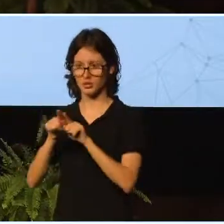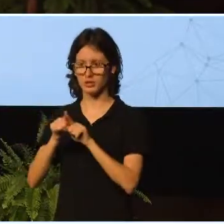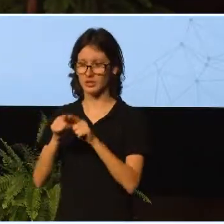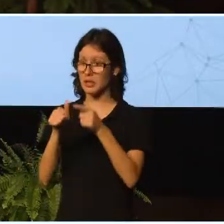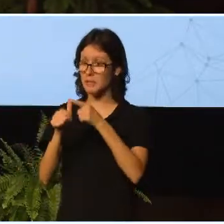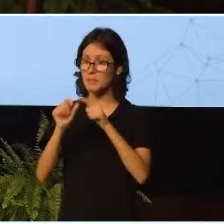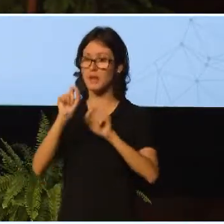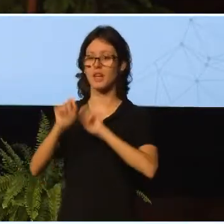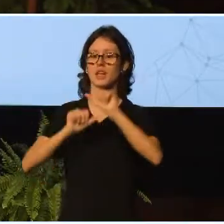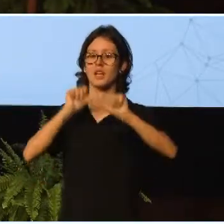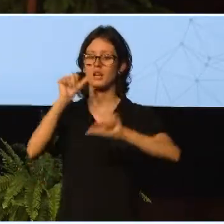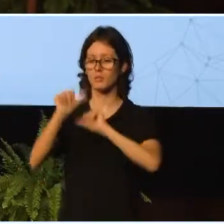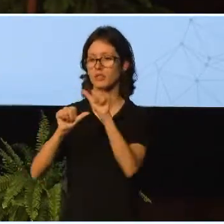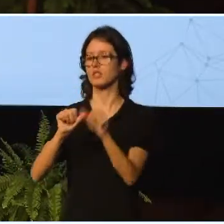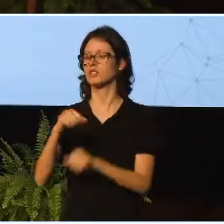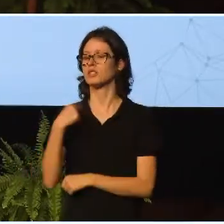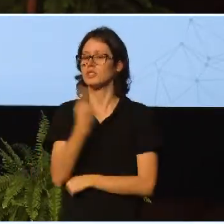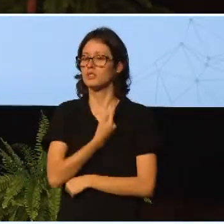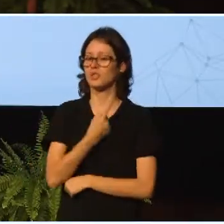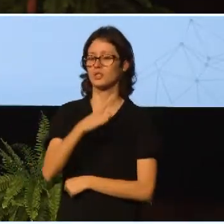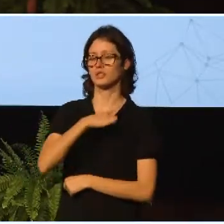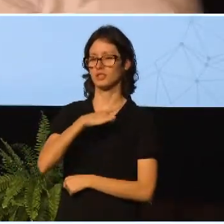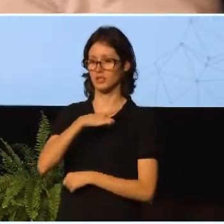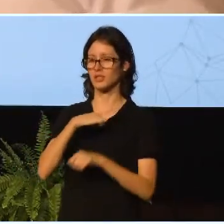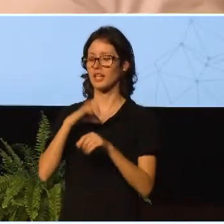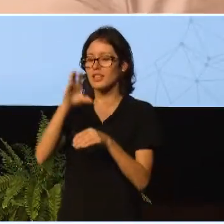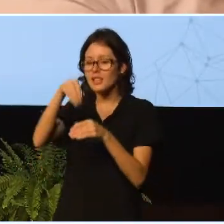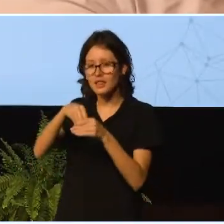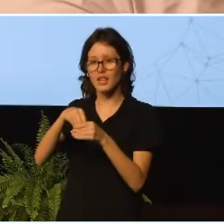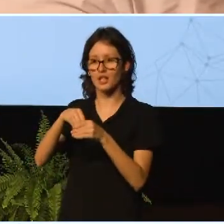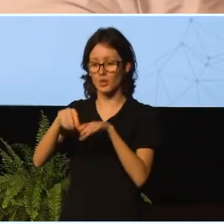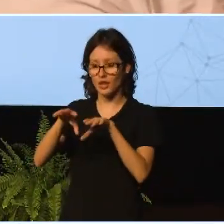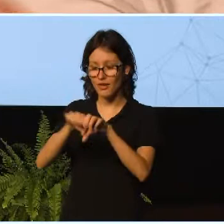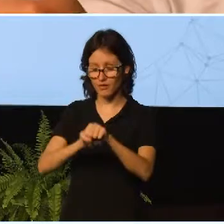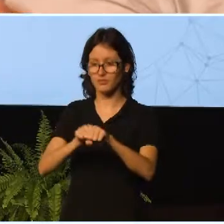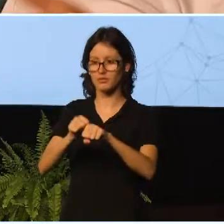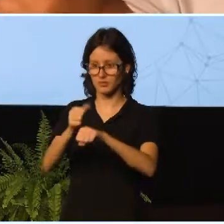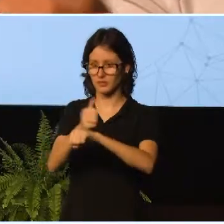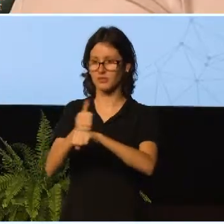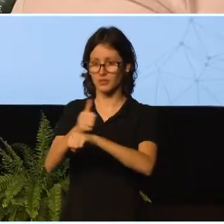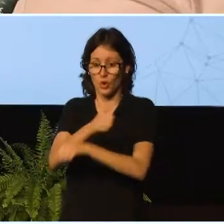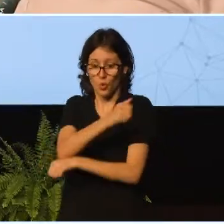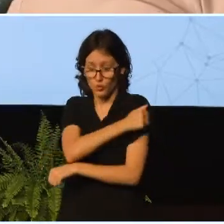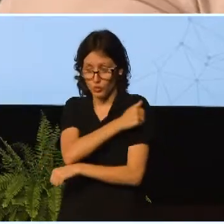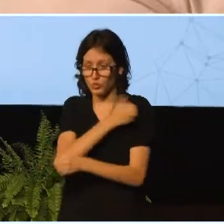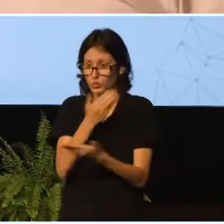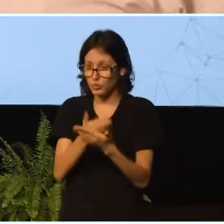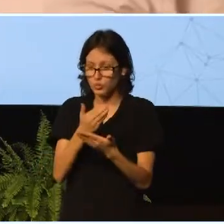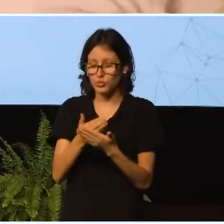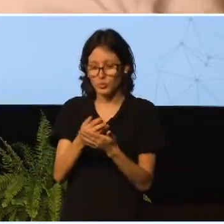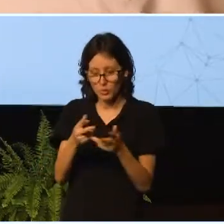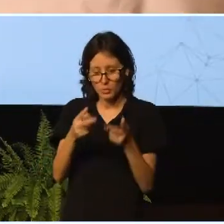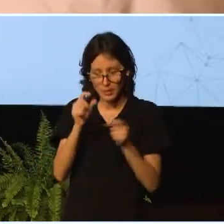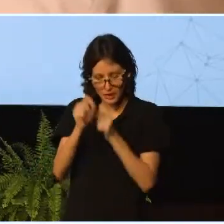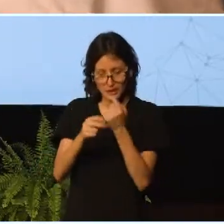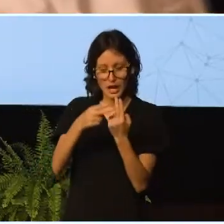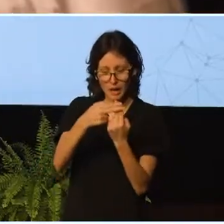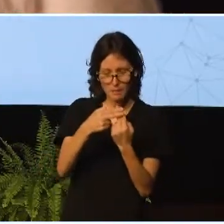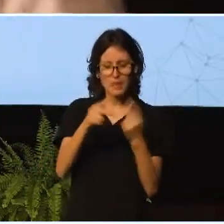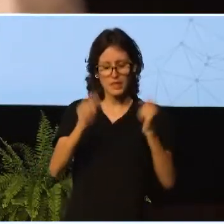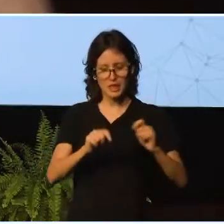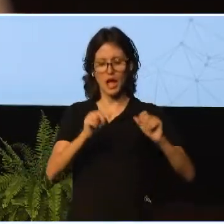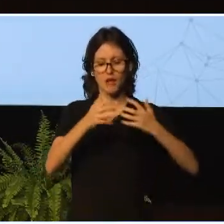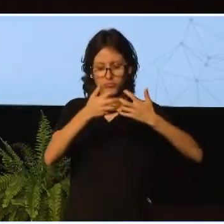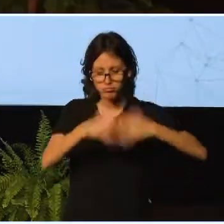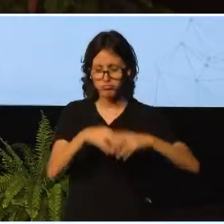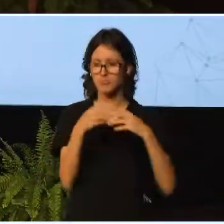primeira mudança que nós temos dentro da formação. Os alunos saem de lá vendo que o SUS pode funcionar e funcionar